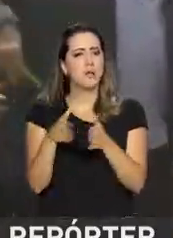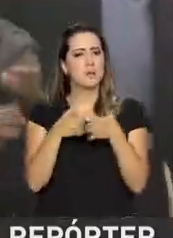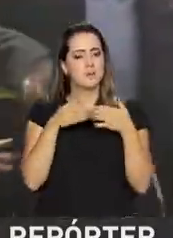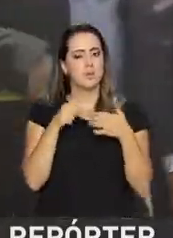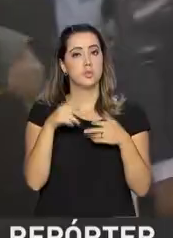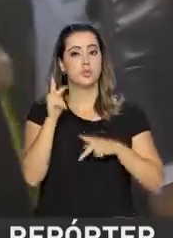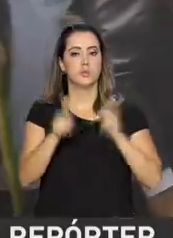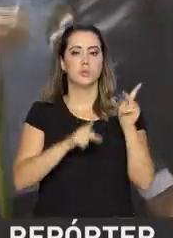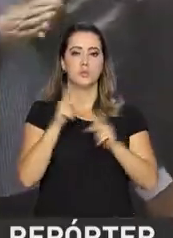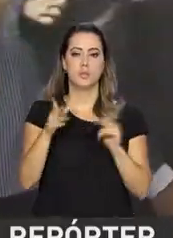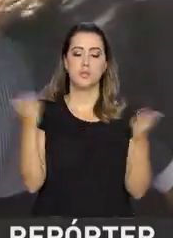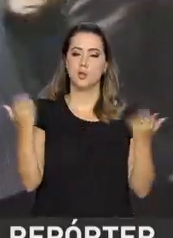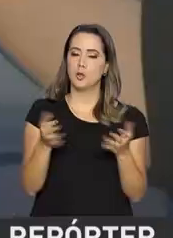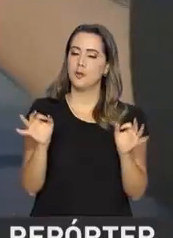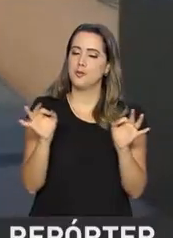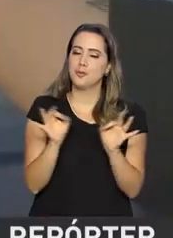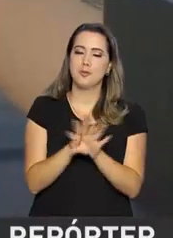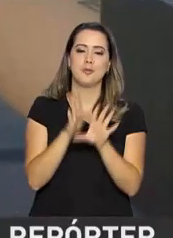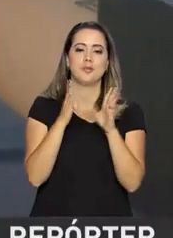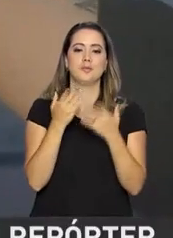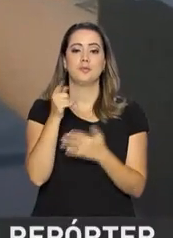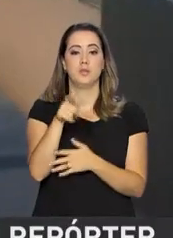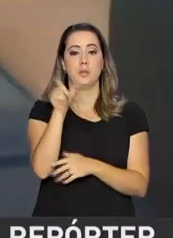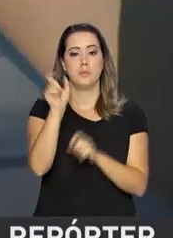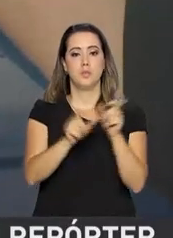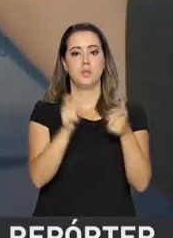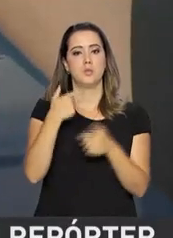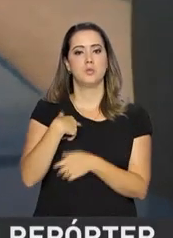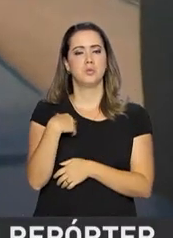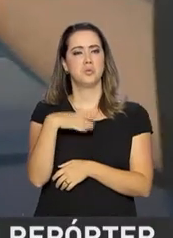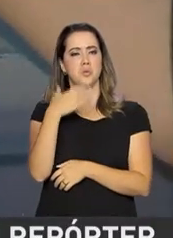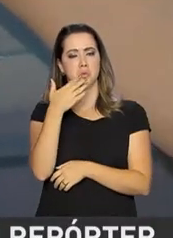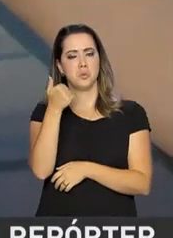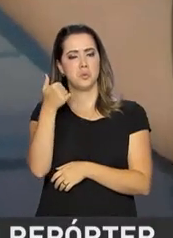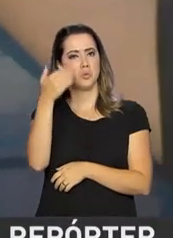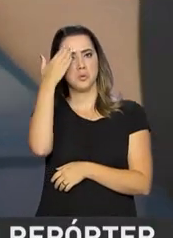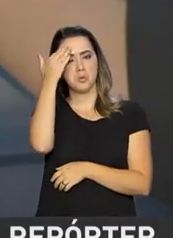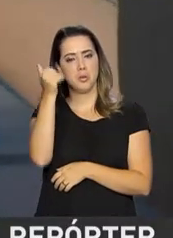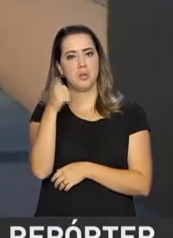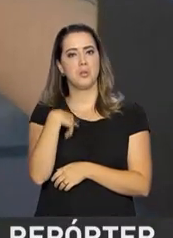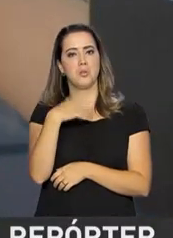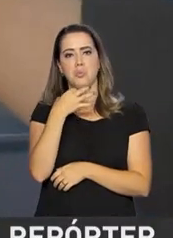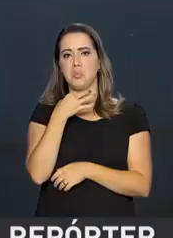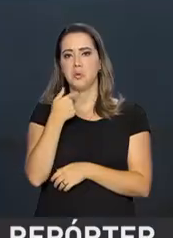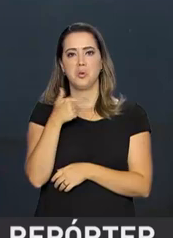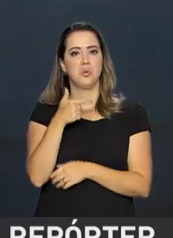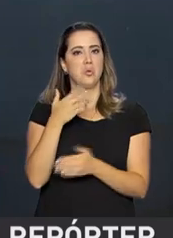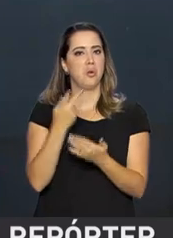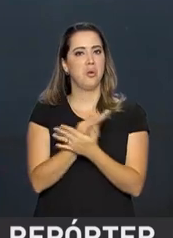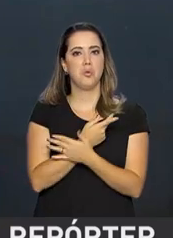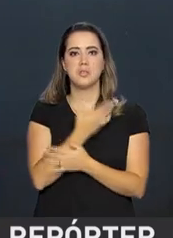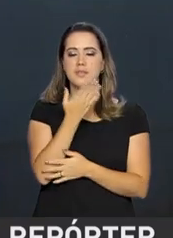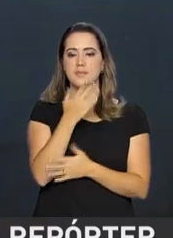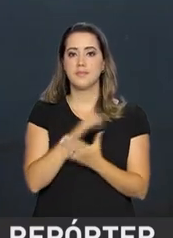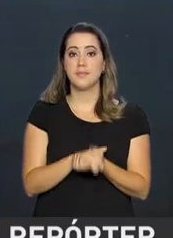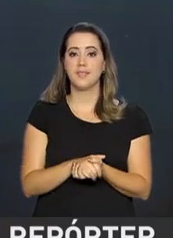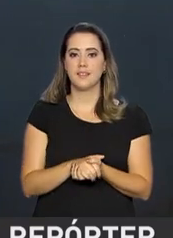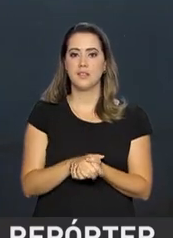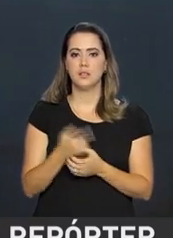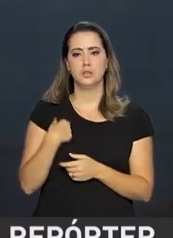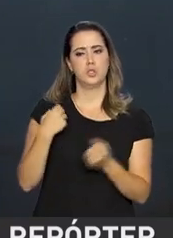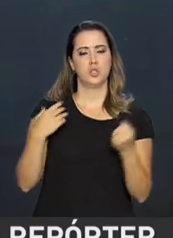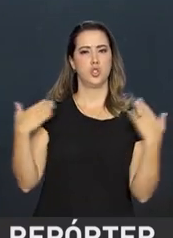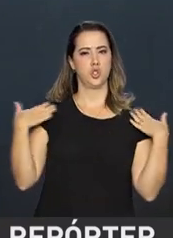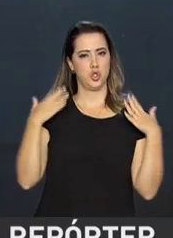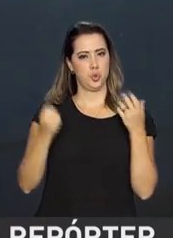população que agora se concretiza. E tem gente que achava que o projeto nunca fosse sair do papel. A gente mesmo, motorista, duvidamos